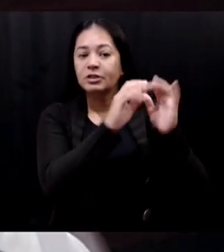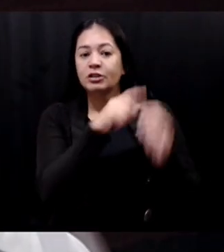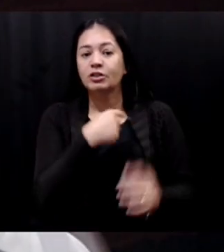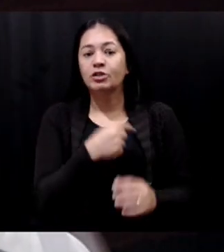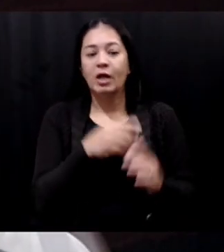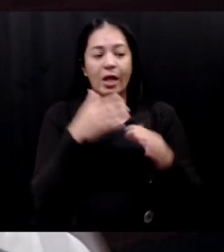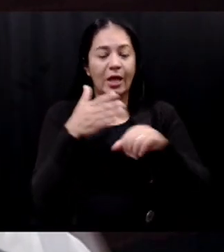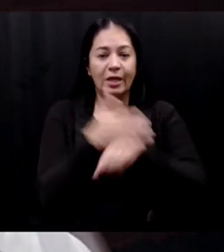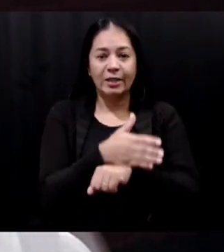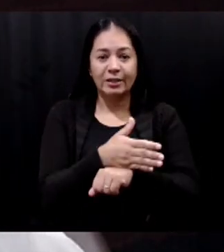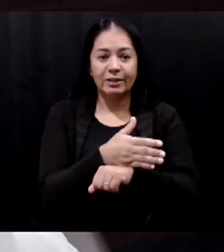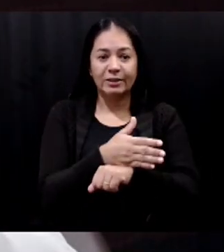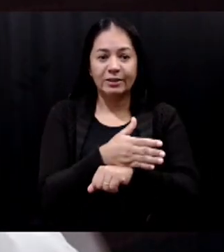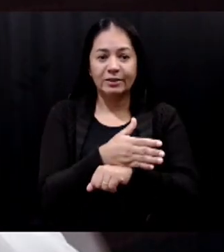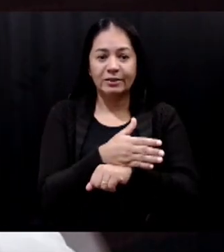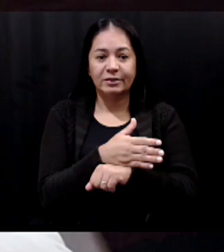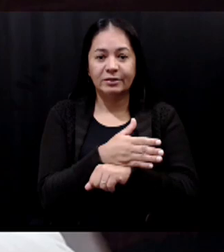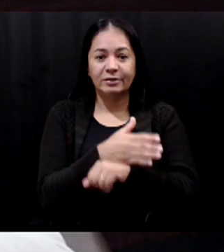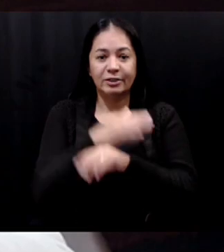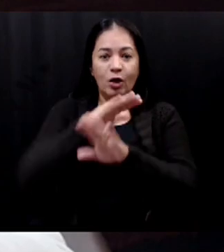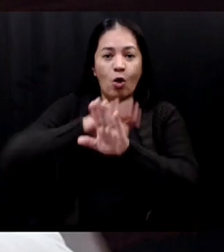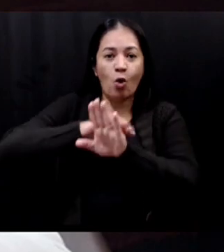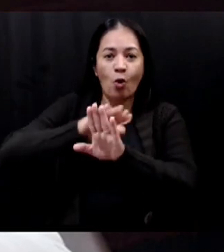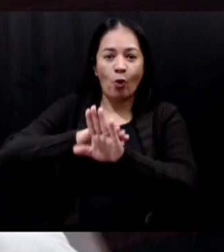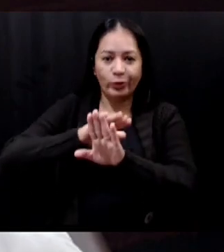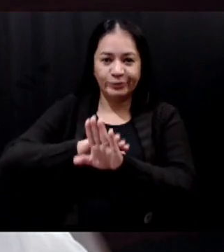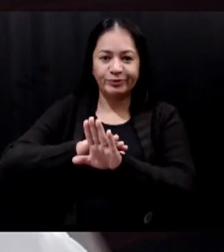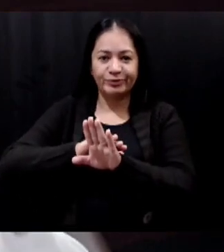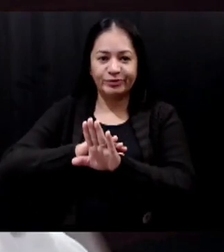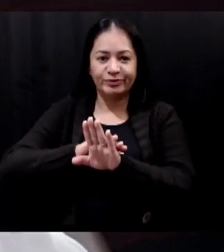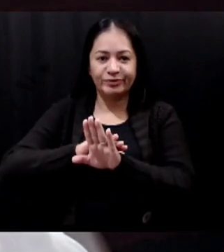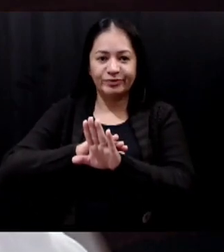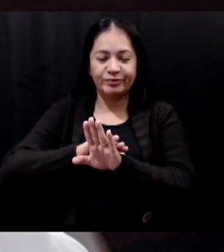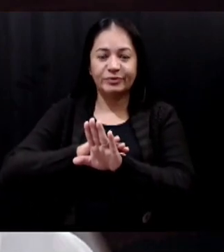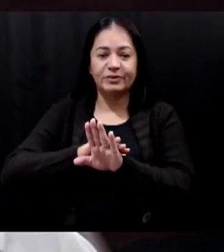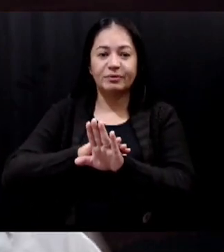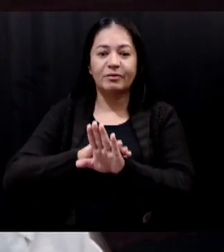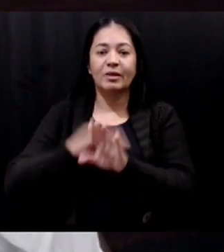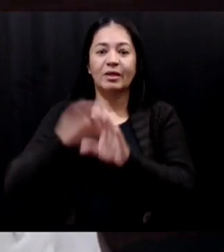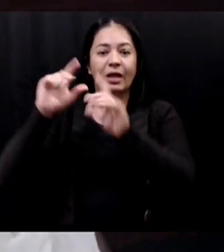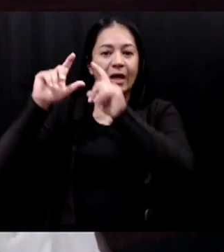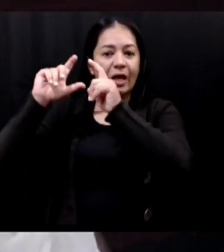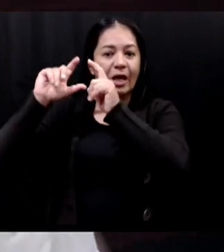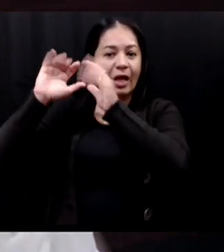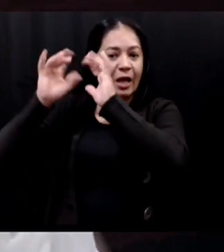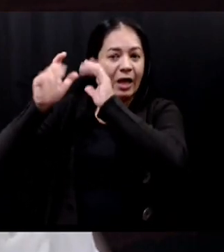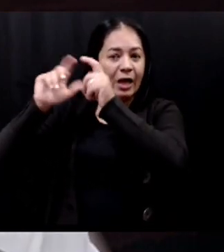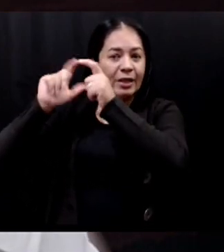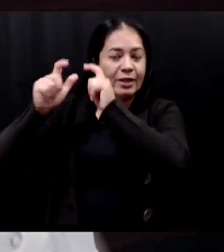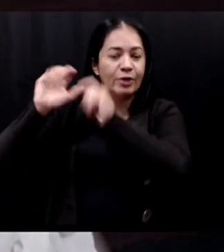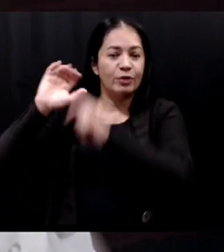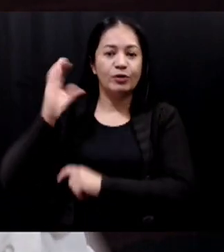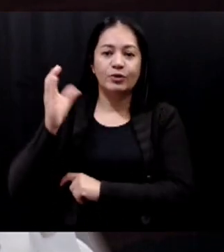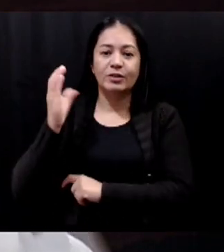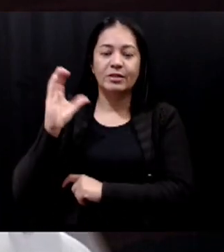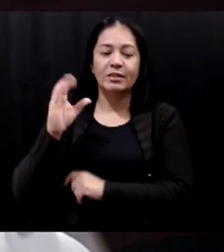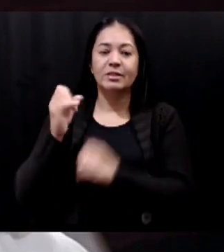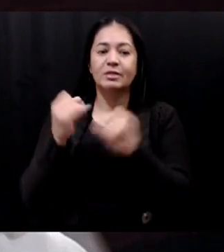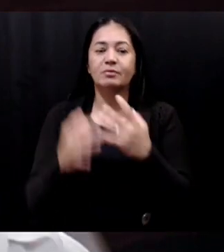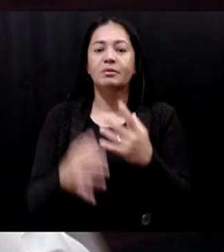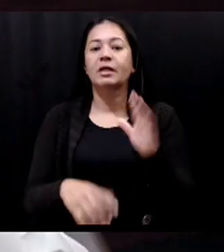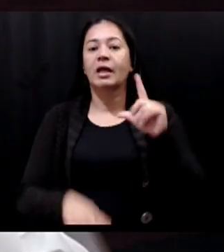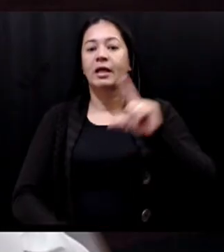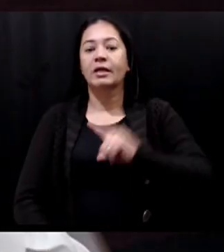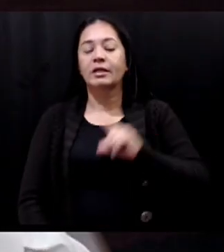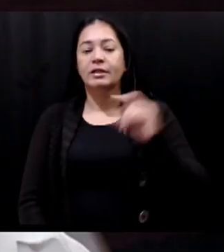camada subconsciente. E na camada subconsciente, a neurociência vai explicar que existe algo muito importante que a gente